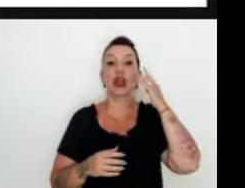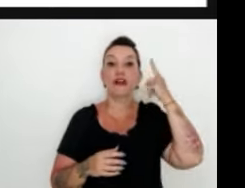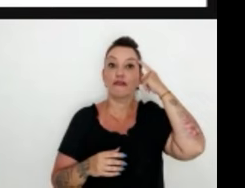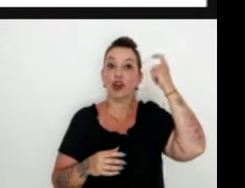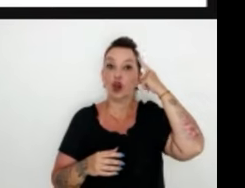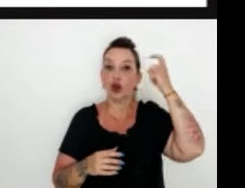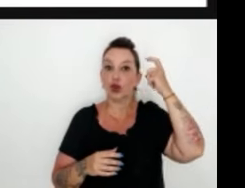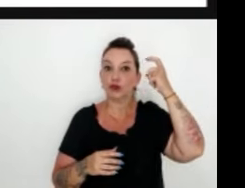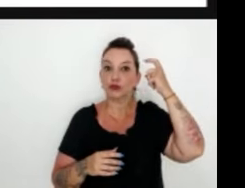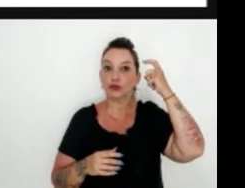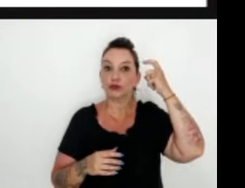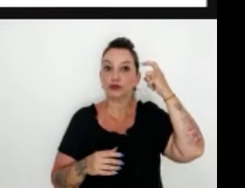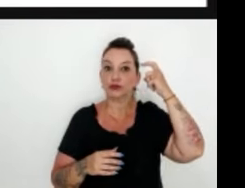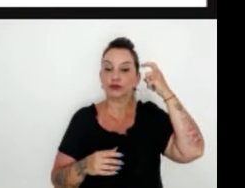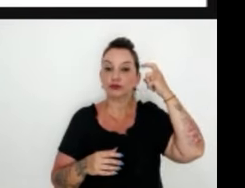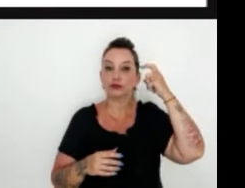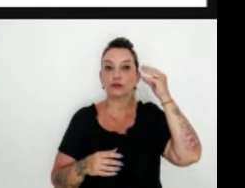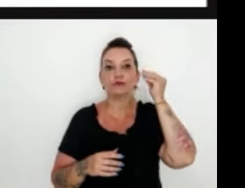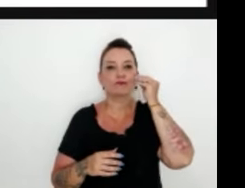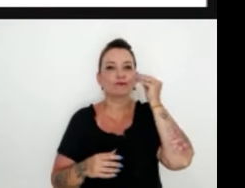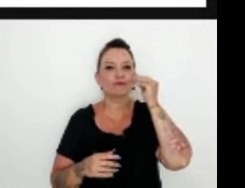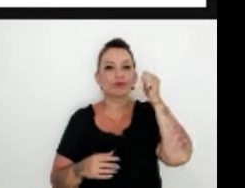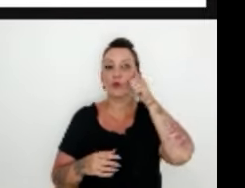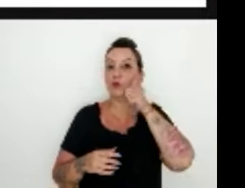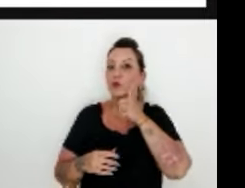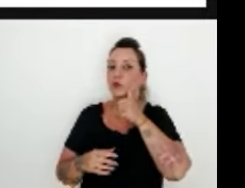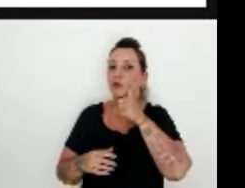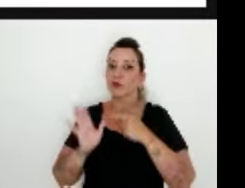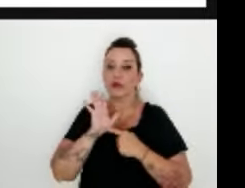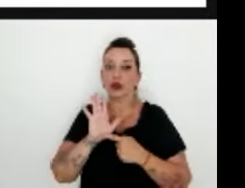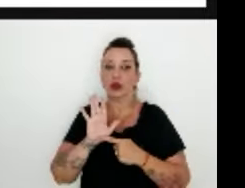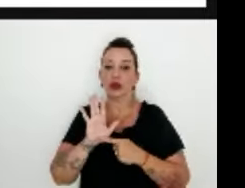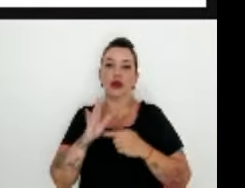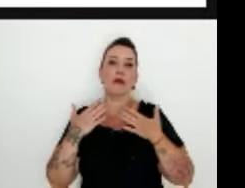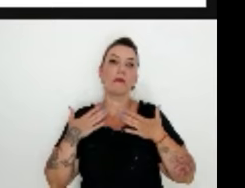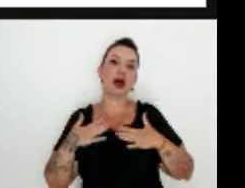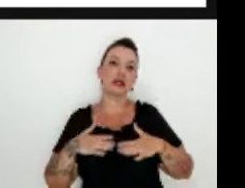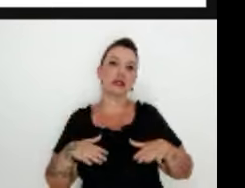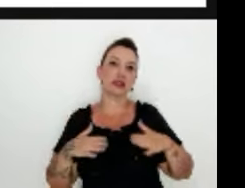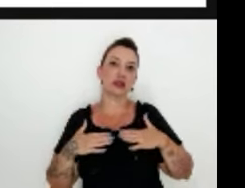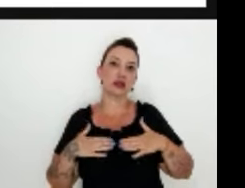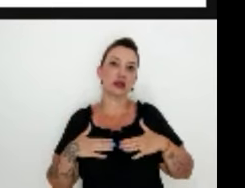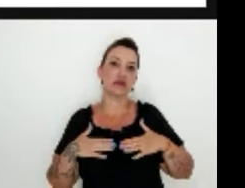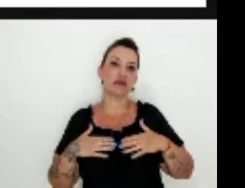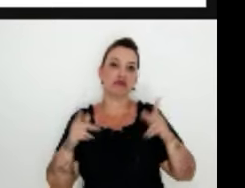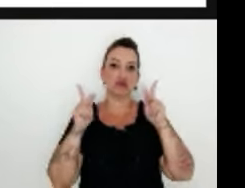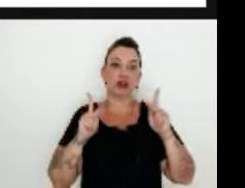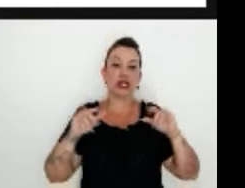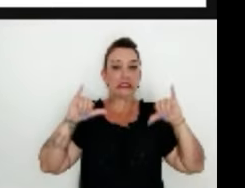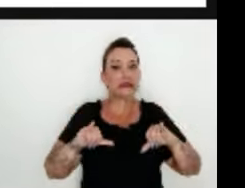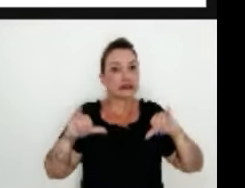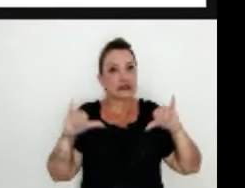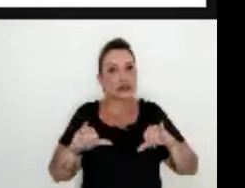escopo de uma argumentação em que a mulher aparece como um ser passivo ou apenas como um ser vitimado por uma